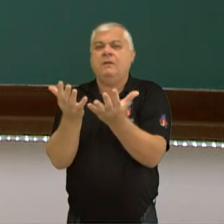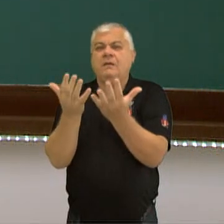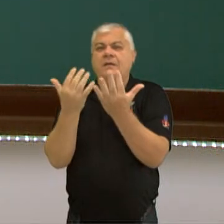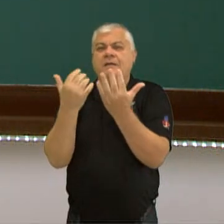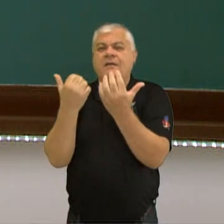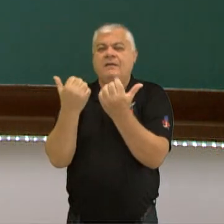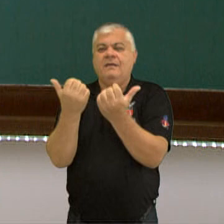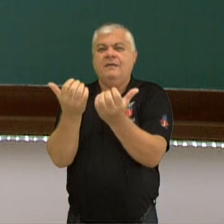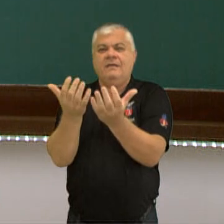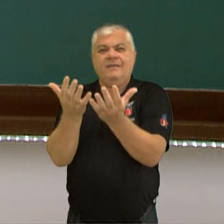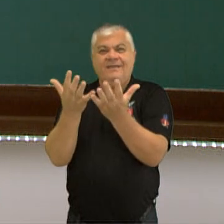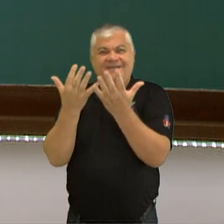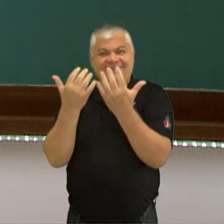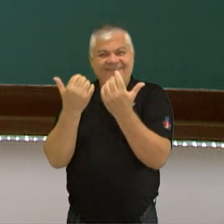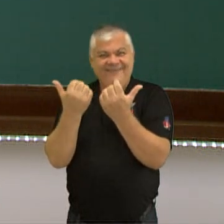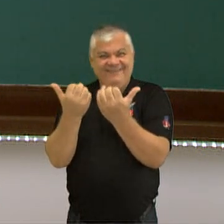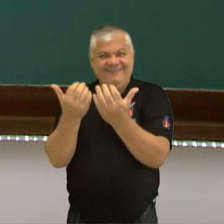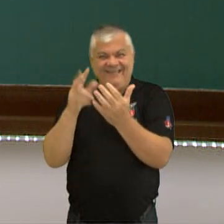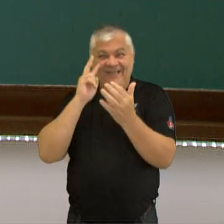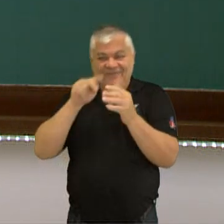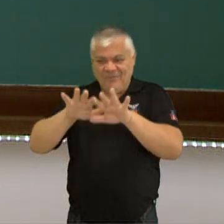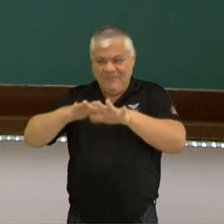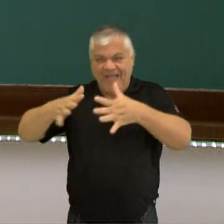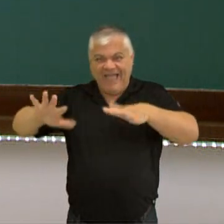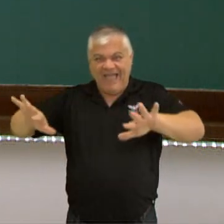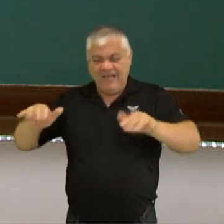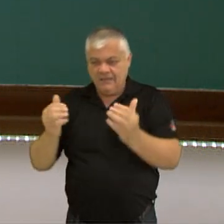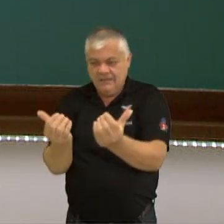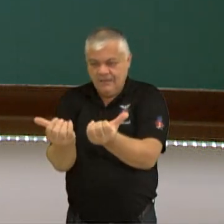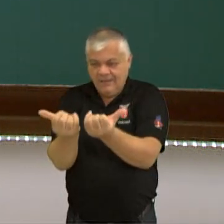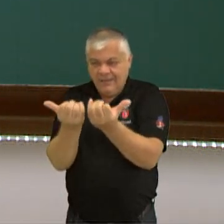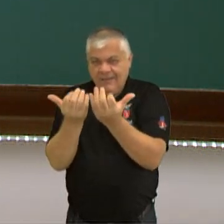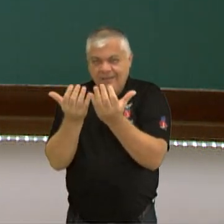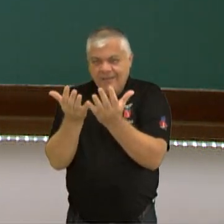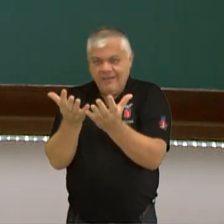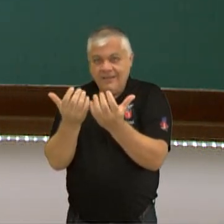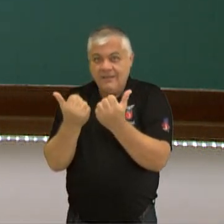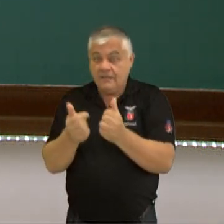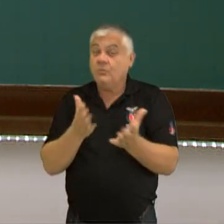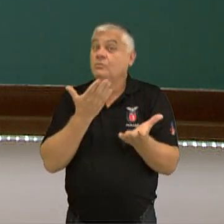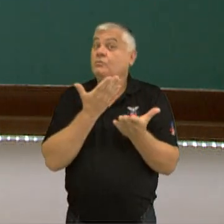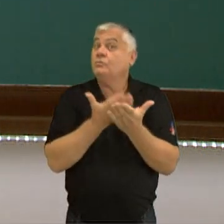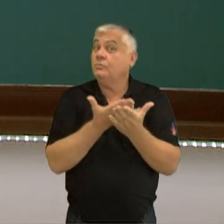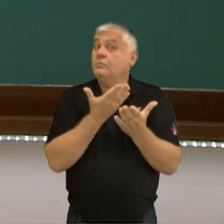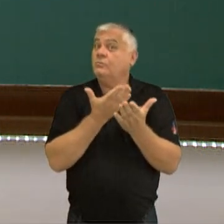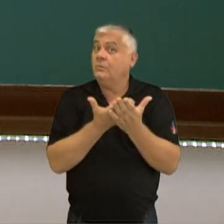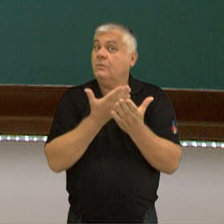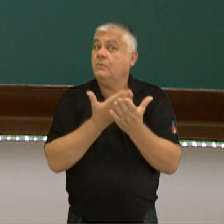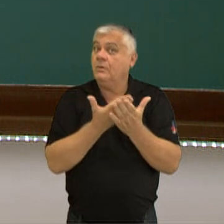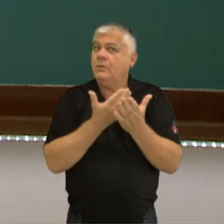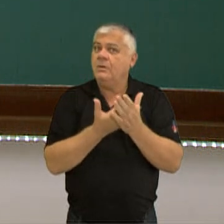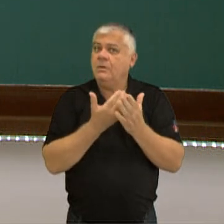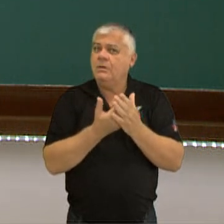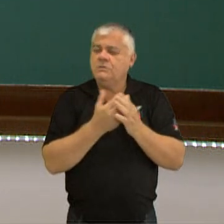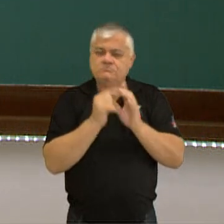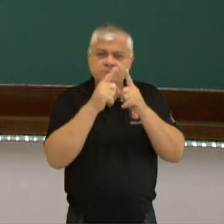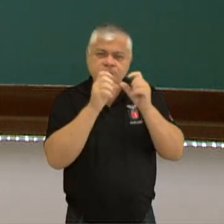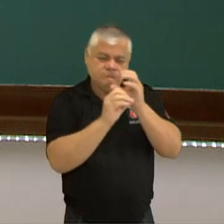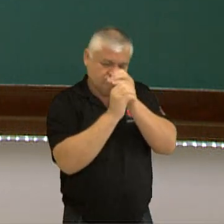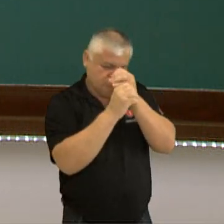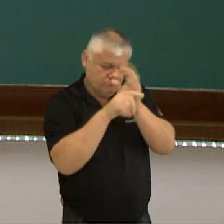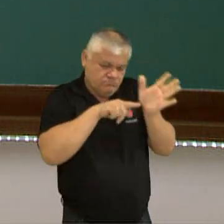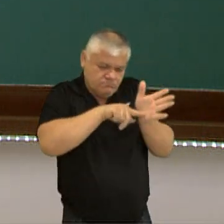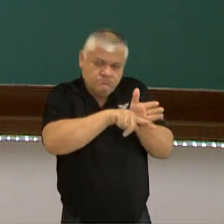na atualidade. Alguns estudos, então percebam, a gente está falando de estudos. Cientistas ficam